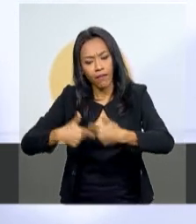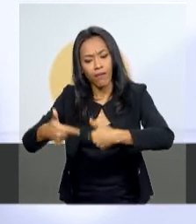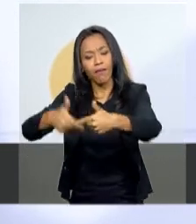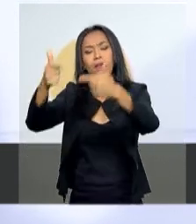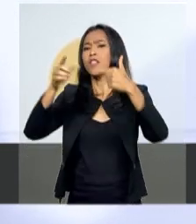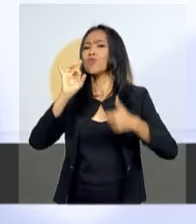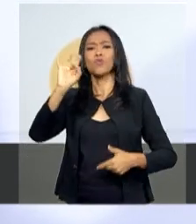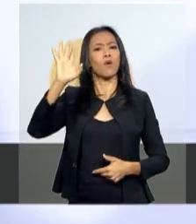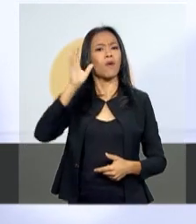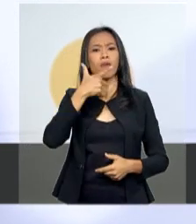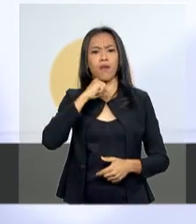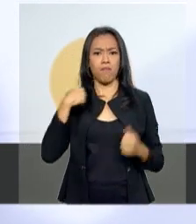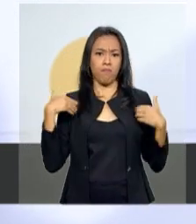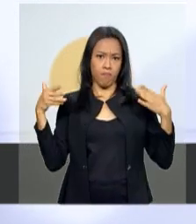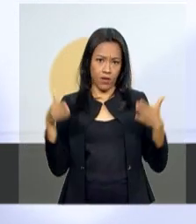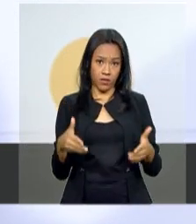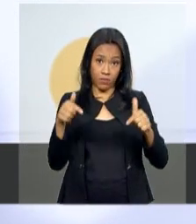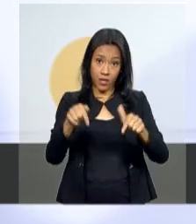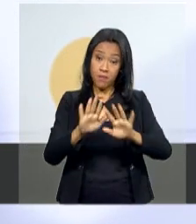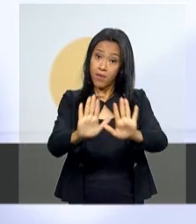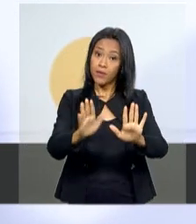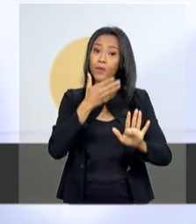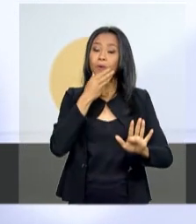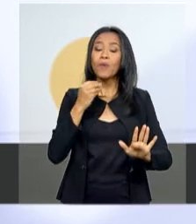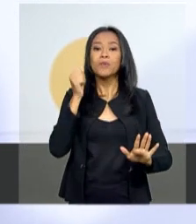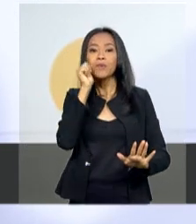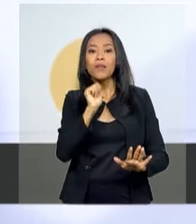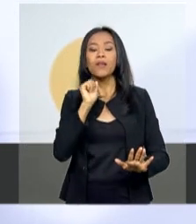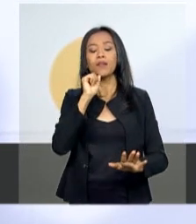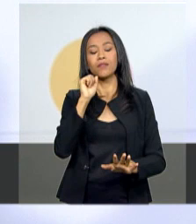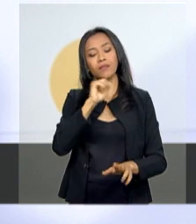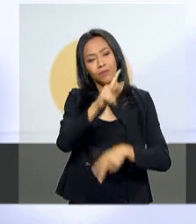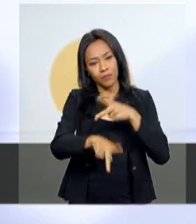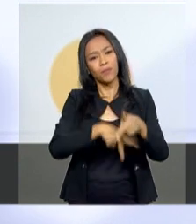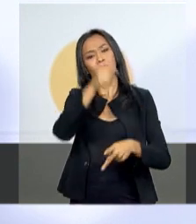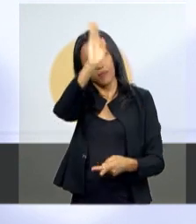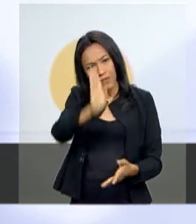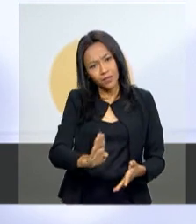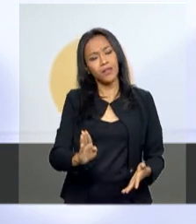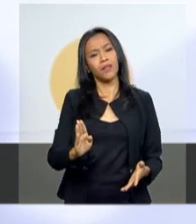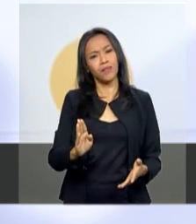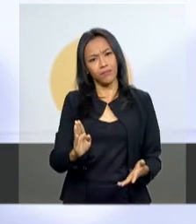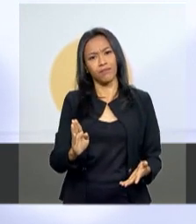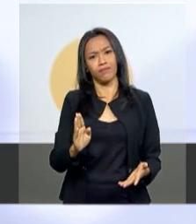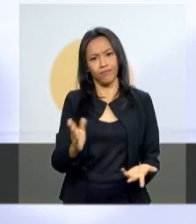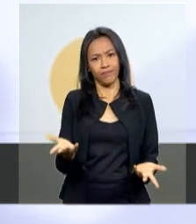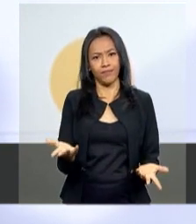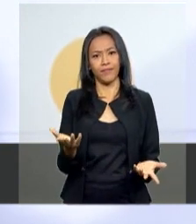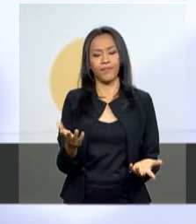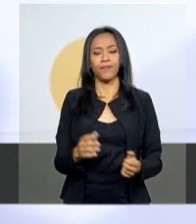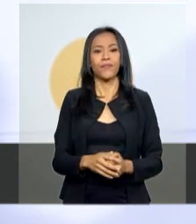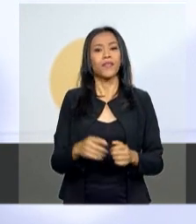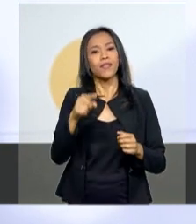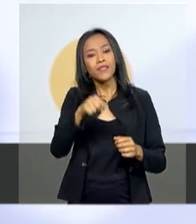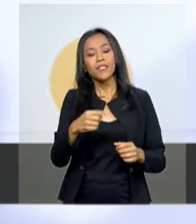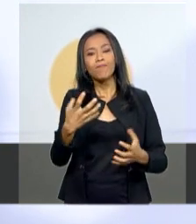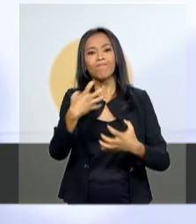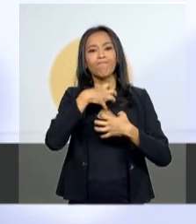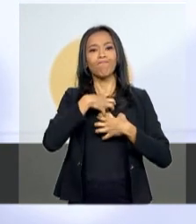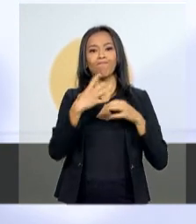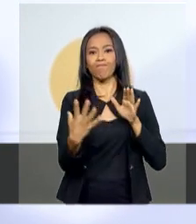mas os brasileiros e brasileiras país é país afora né a inspiração aliás